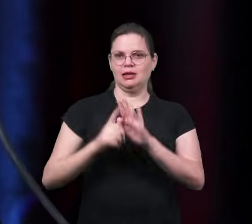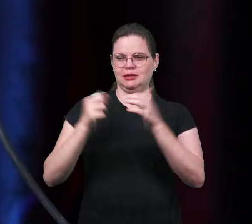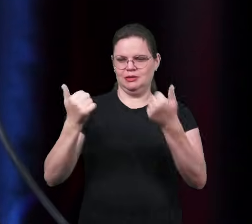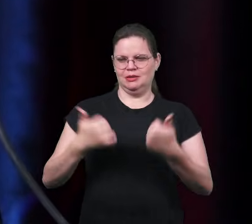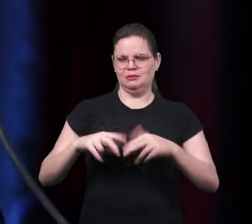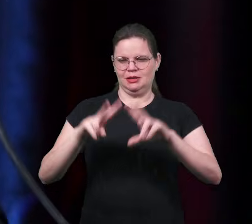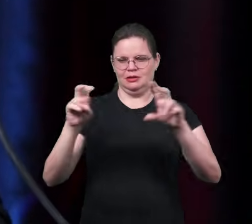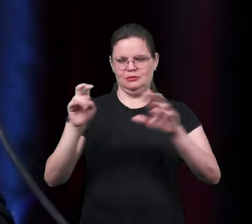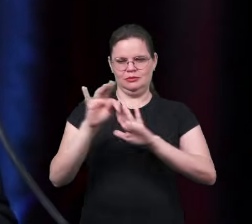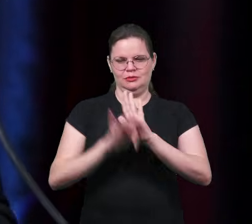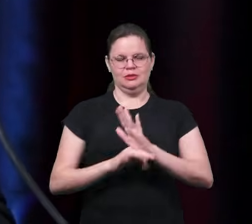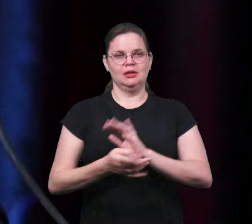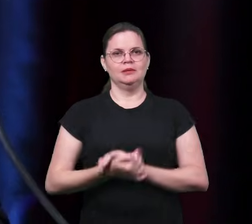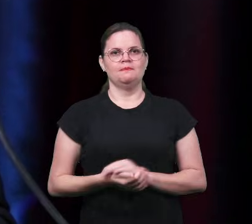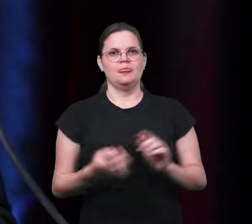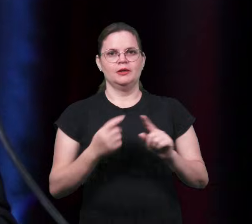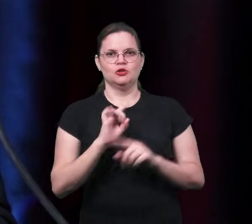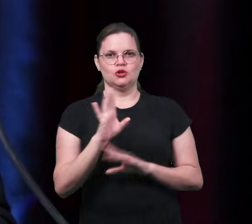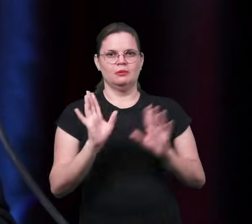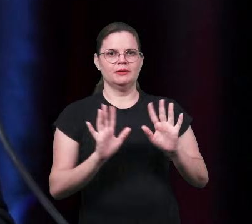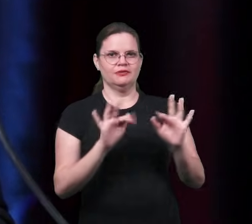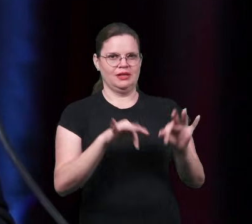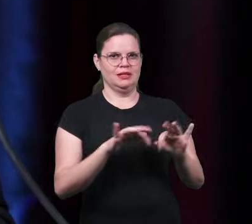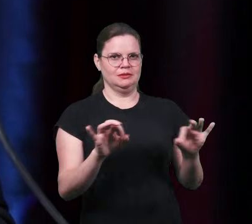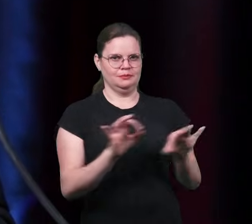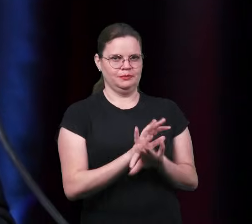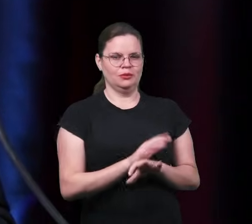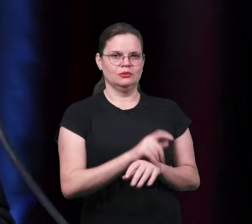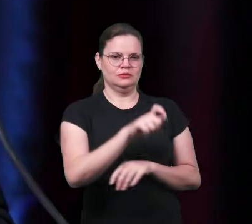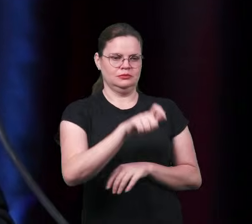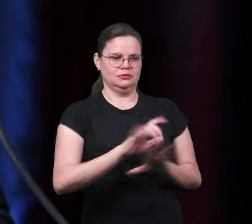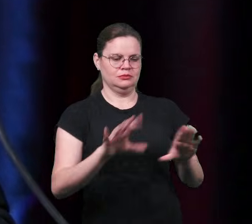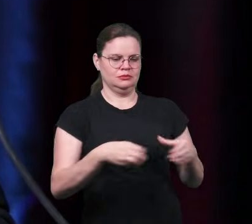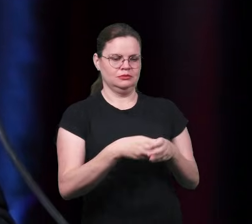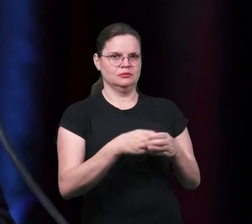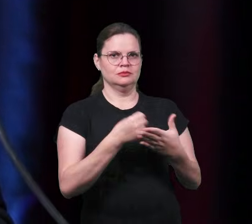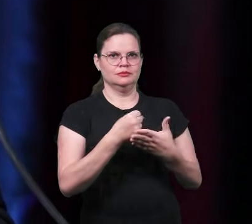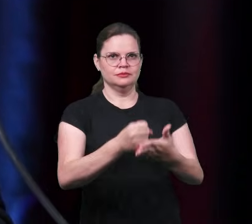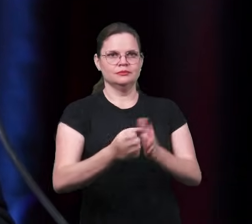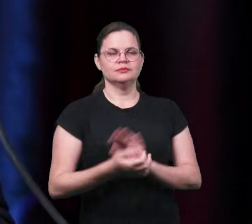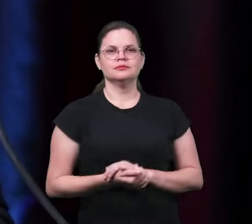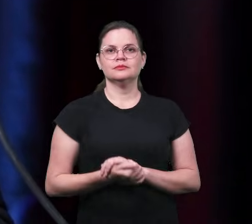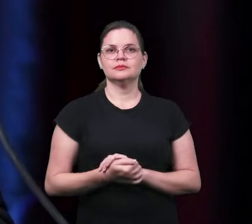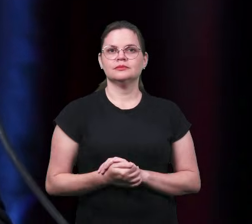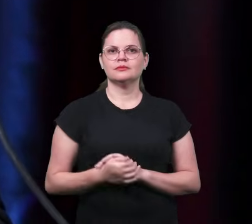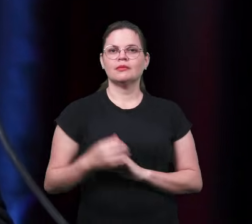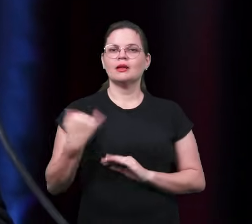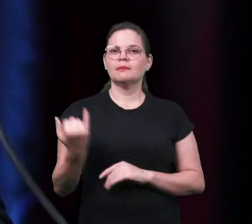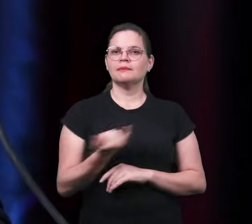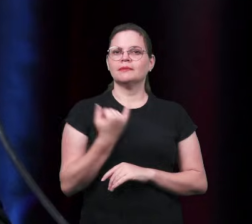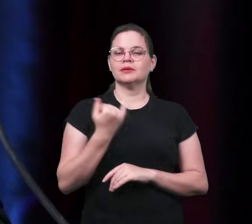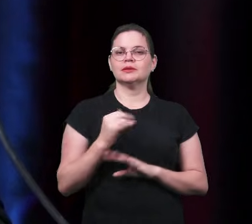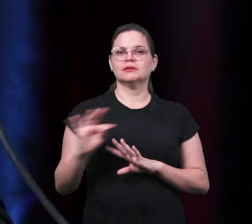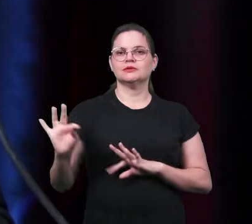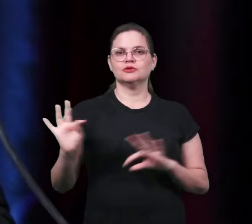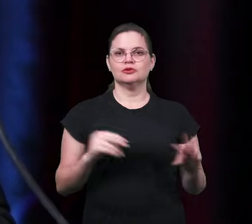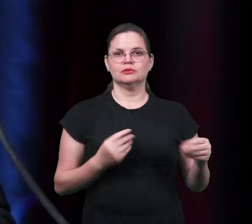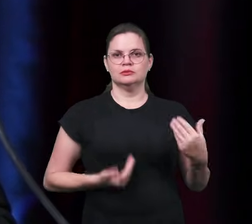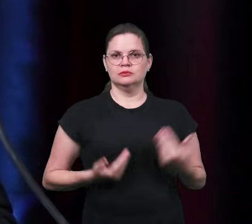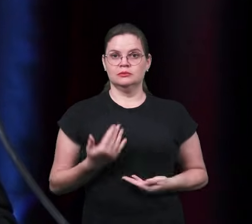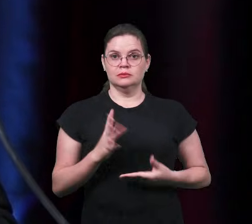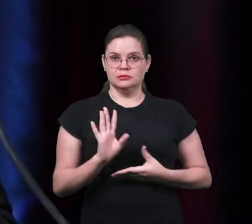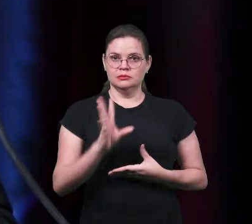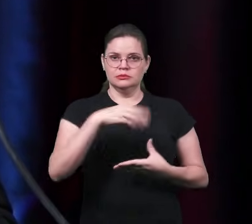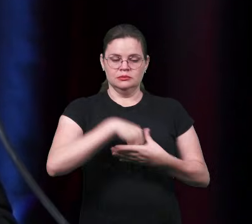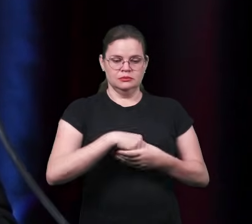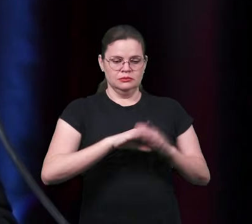fechando essa questão do grupo de assistência, é muito importante que todos os servos estejam integrados